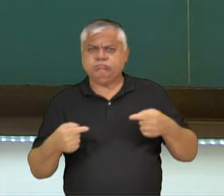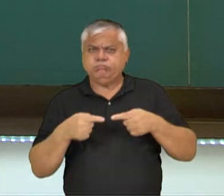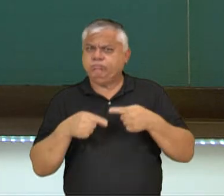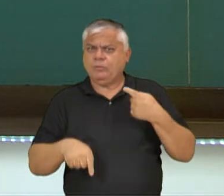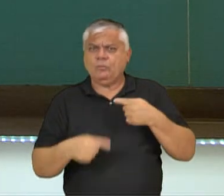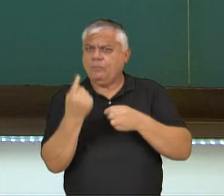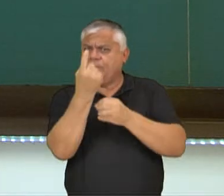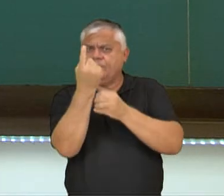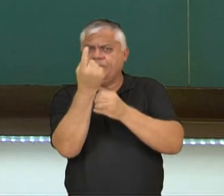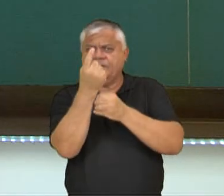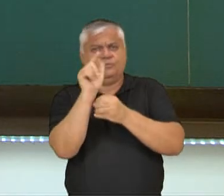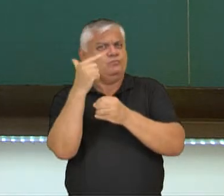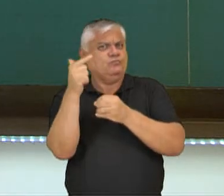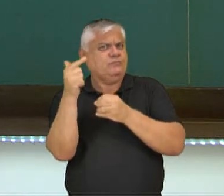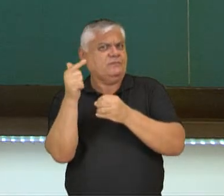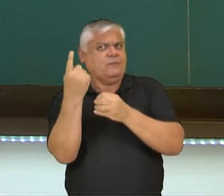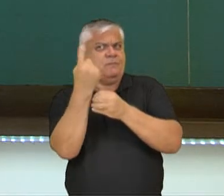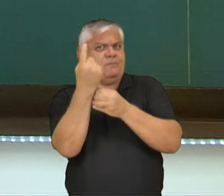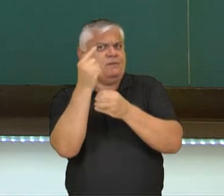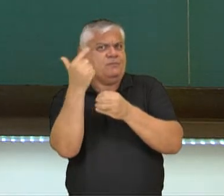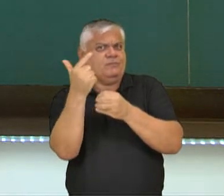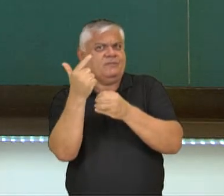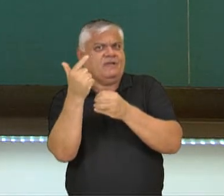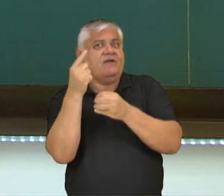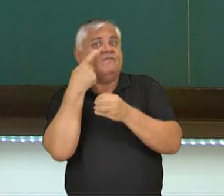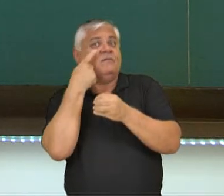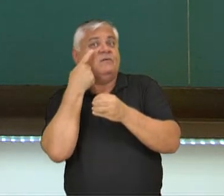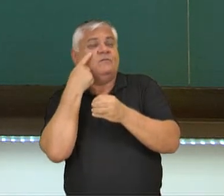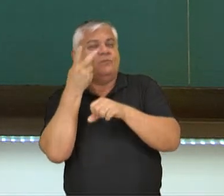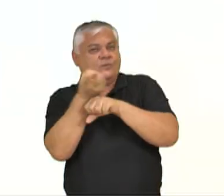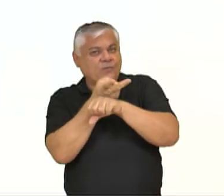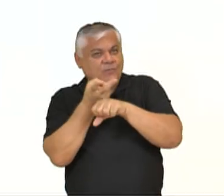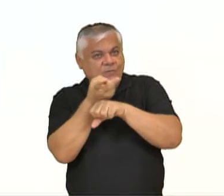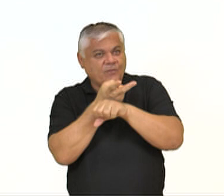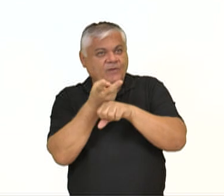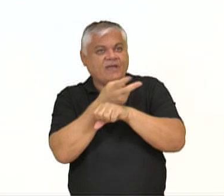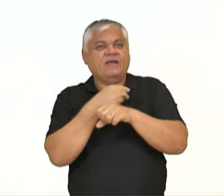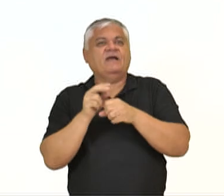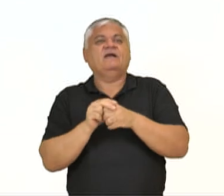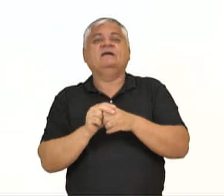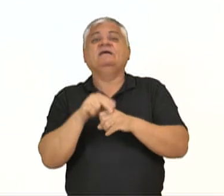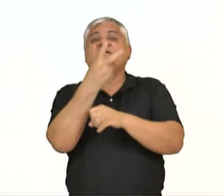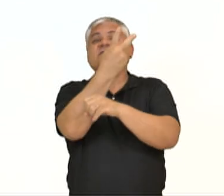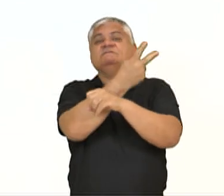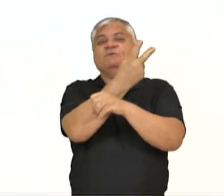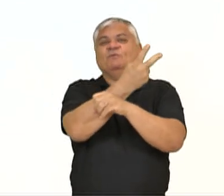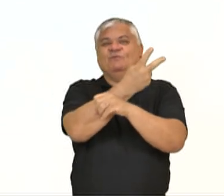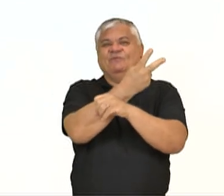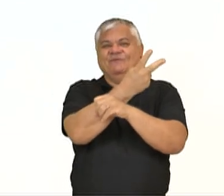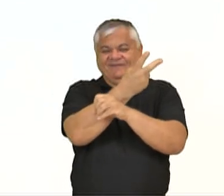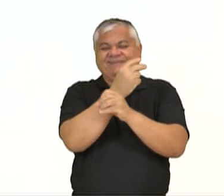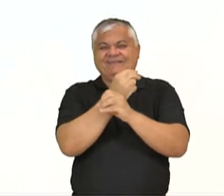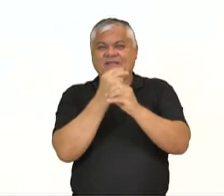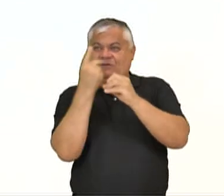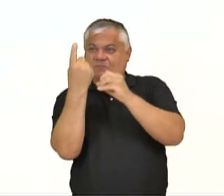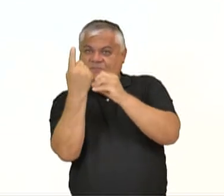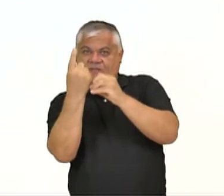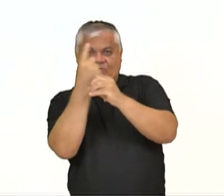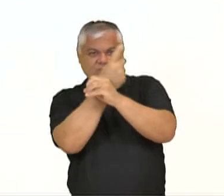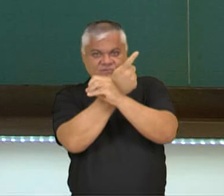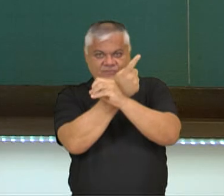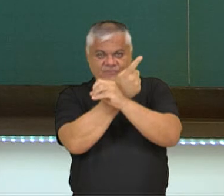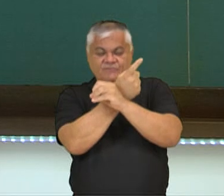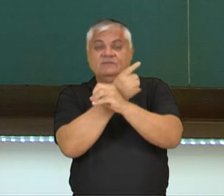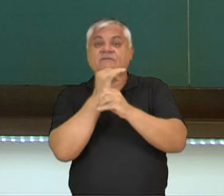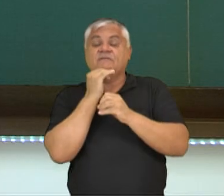primeiro quadrante. Se ele não está no primeiro quadrante, vamos localizá-lo. Ele está no segundo quadrante. Então,